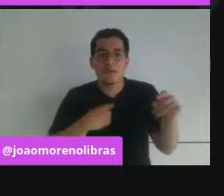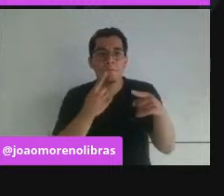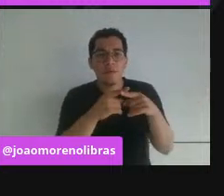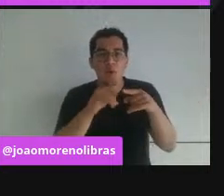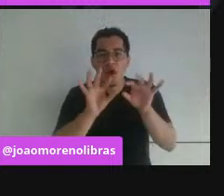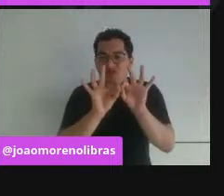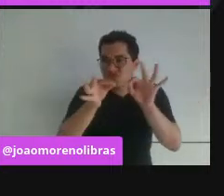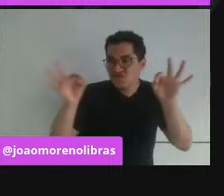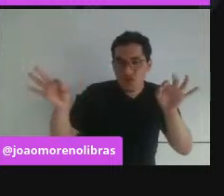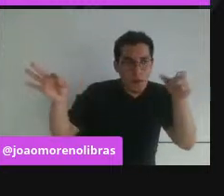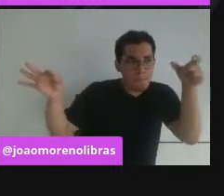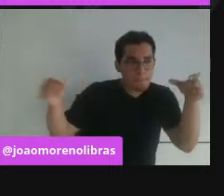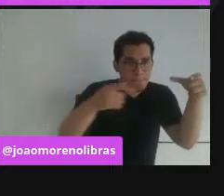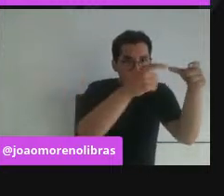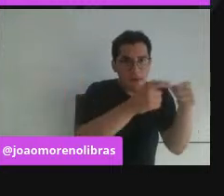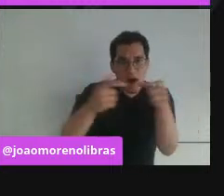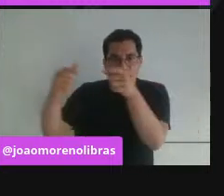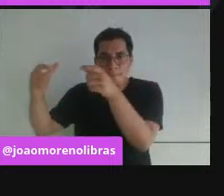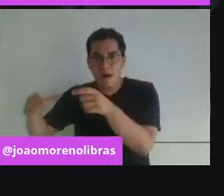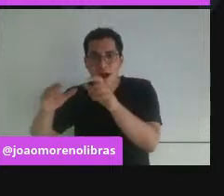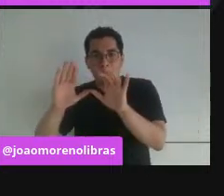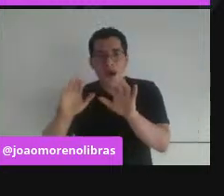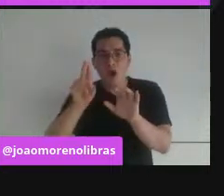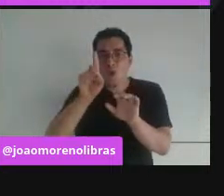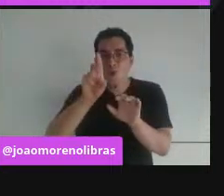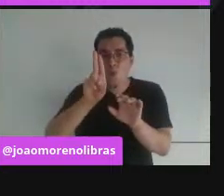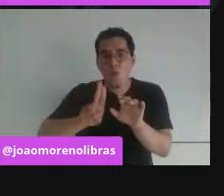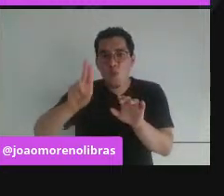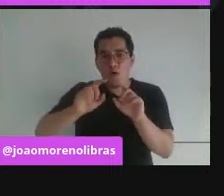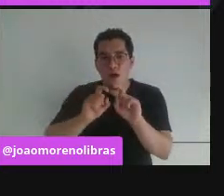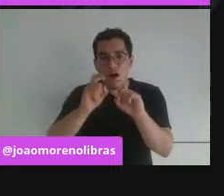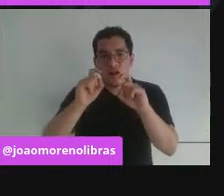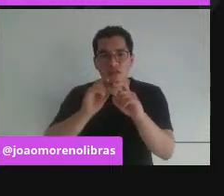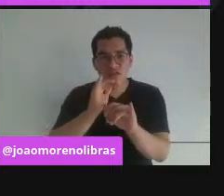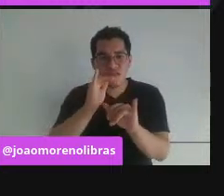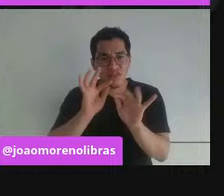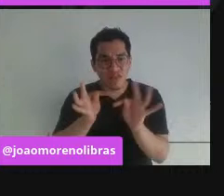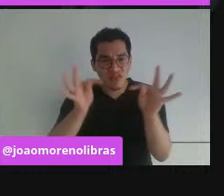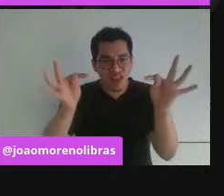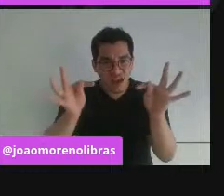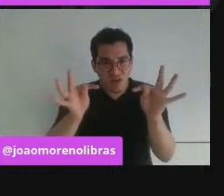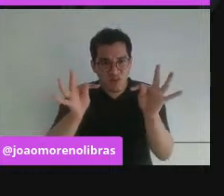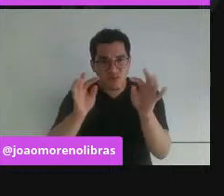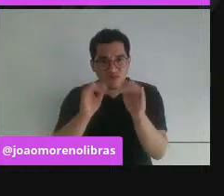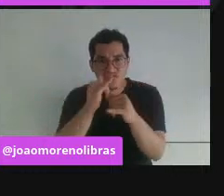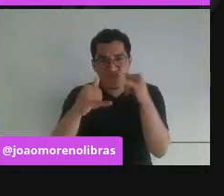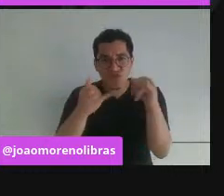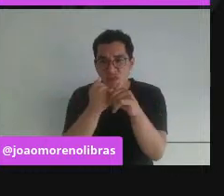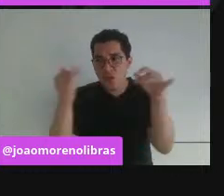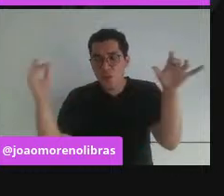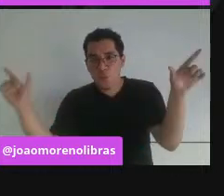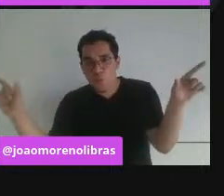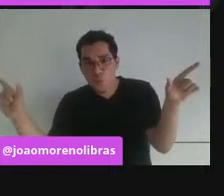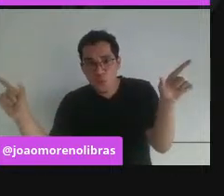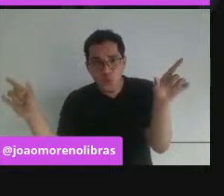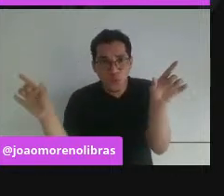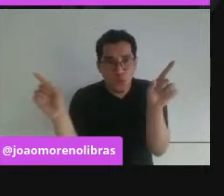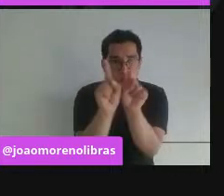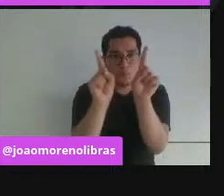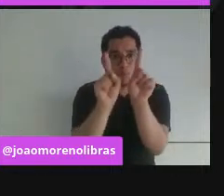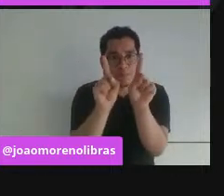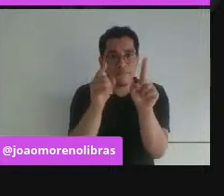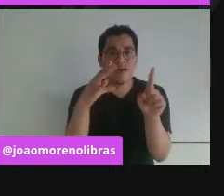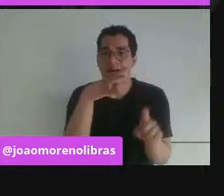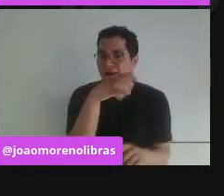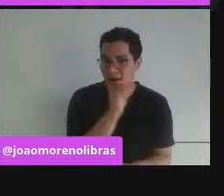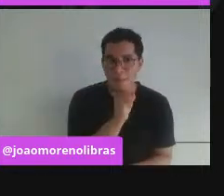no âmbito da interação digital online que os próximos exemplos se situam, mais precisamente em comentários